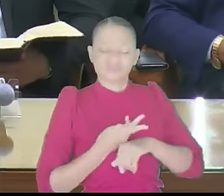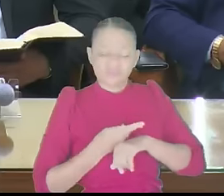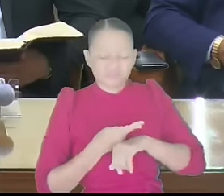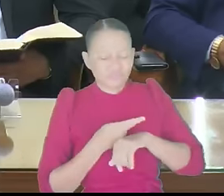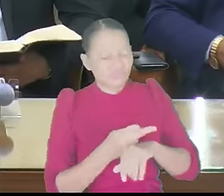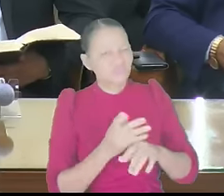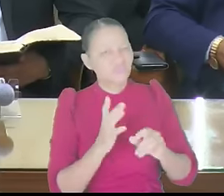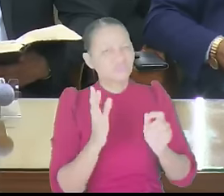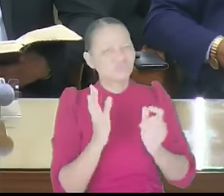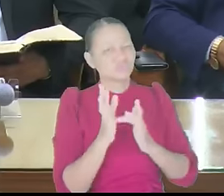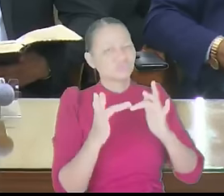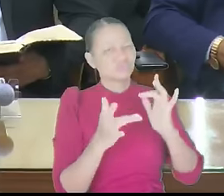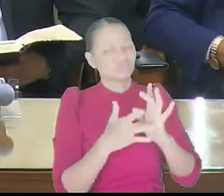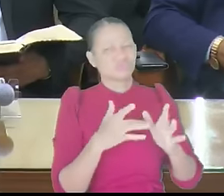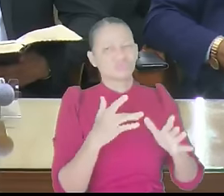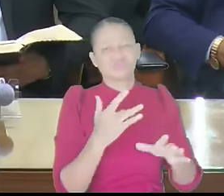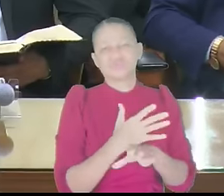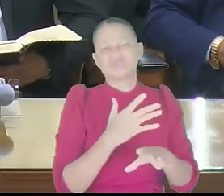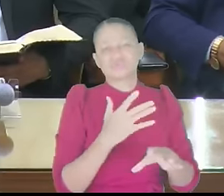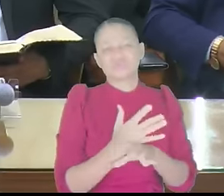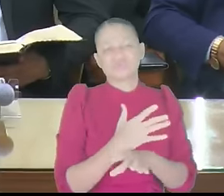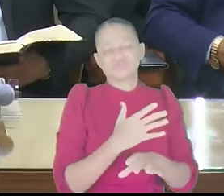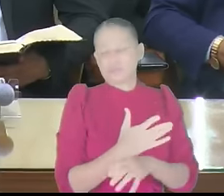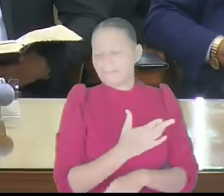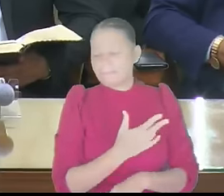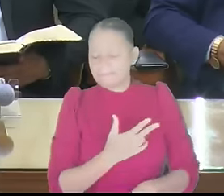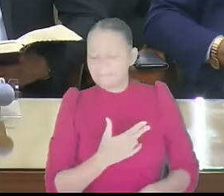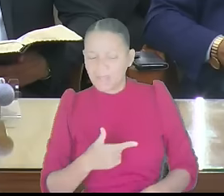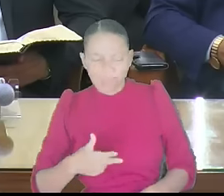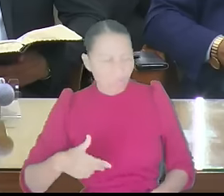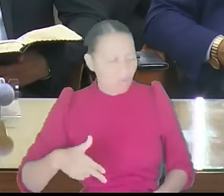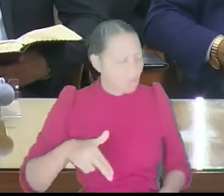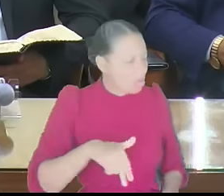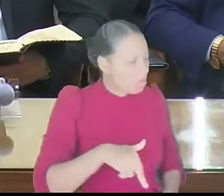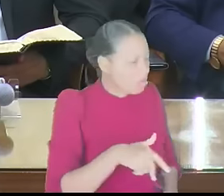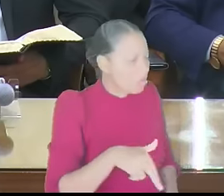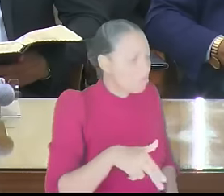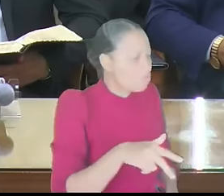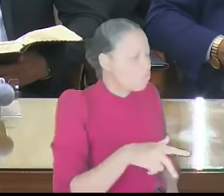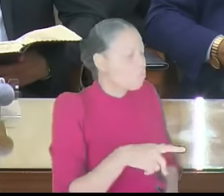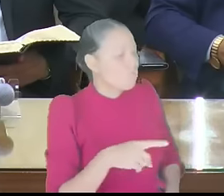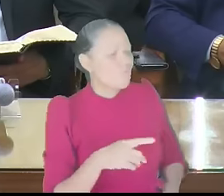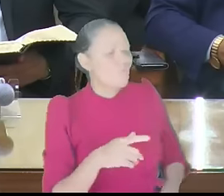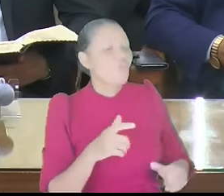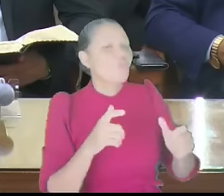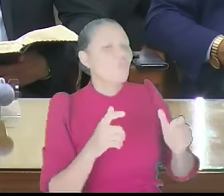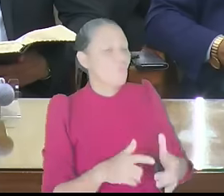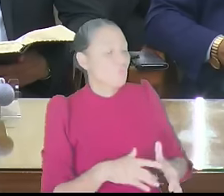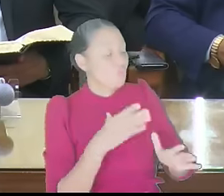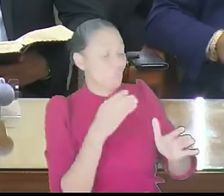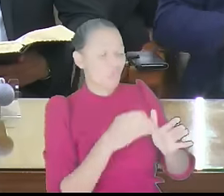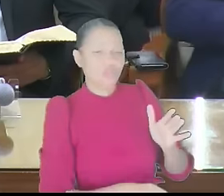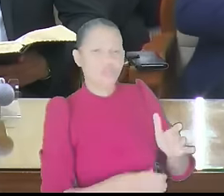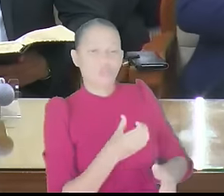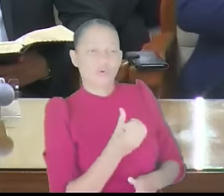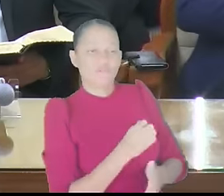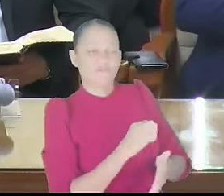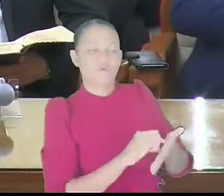cidade, só que ele não estava. Rodou, rodou. Onde foi que ela foi encontrar o amado? Capítulo 6, versículo